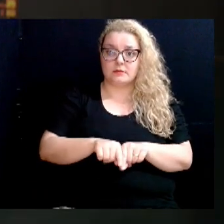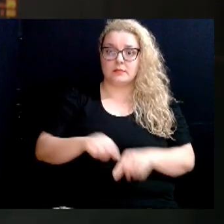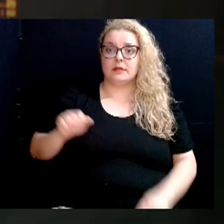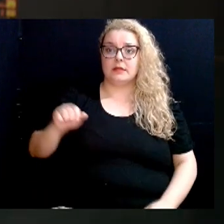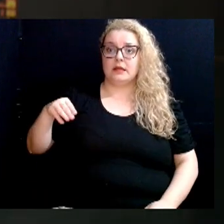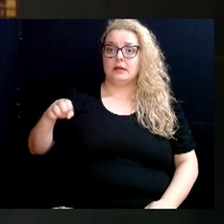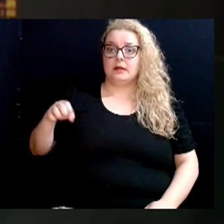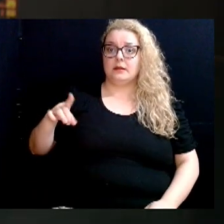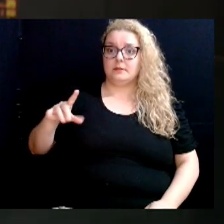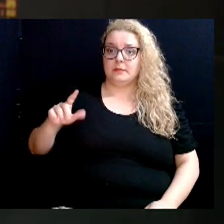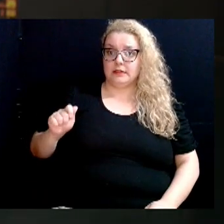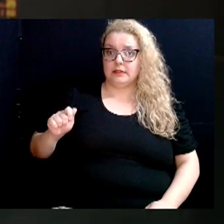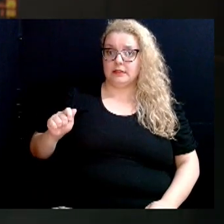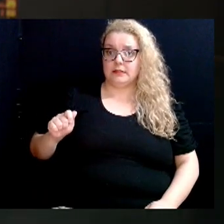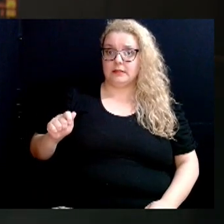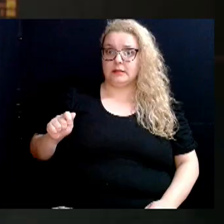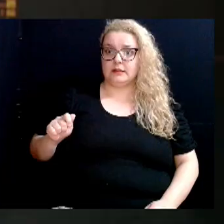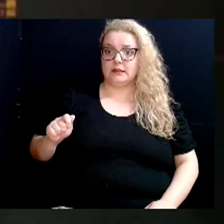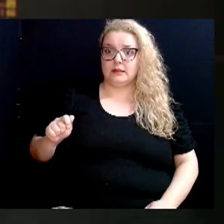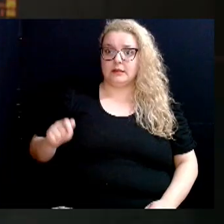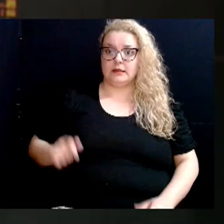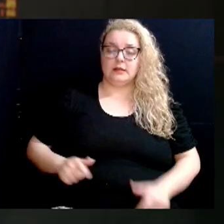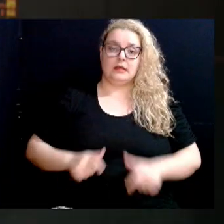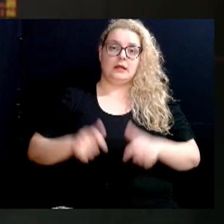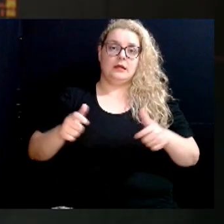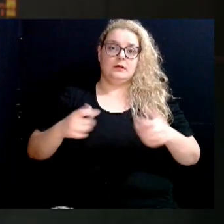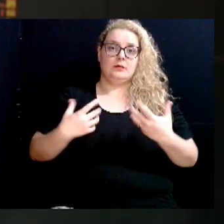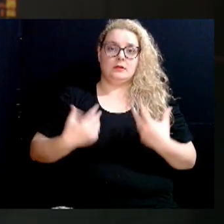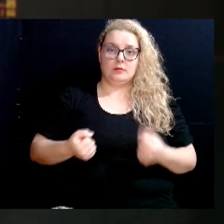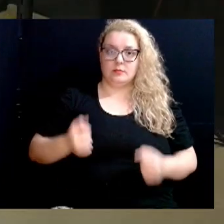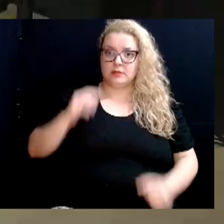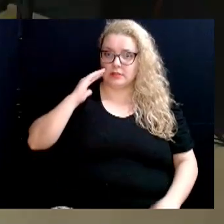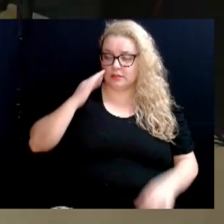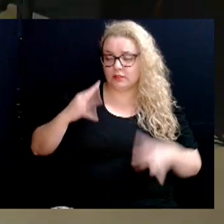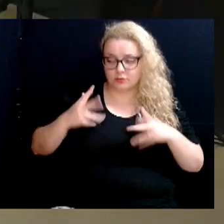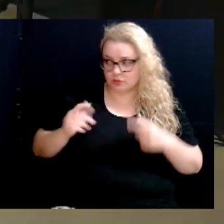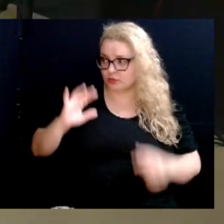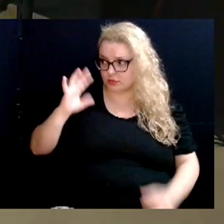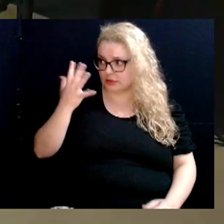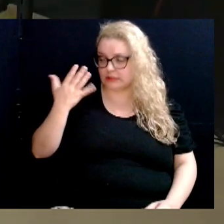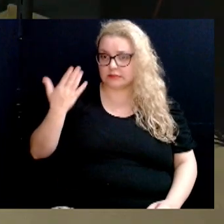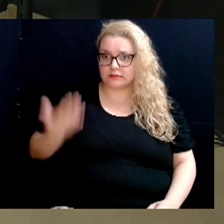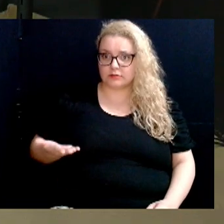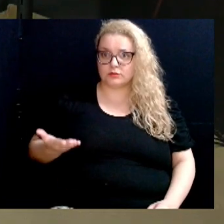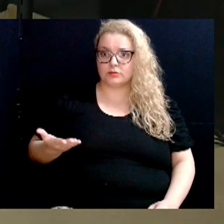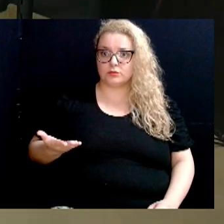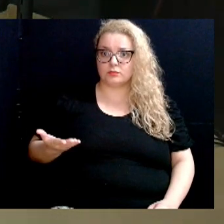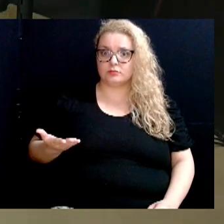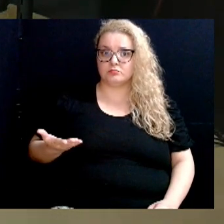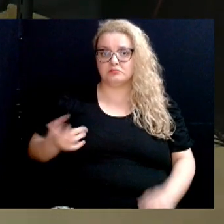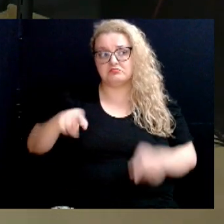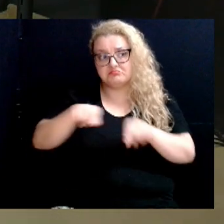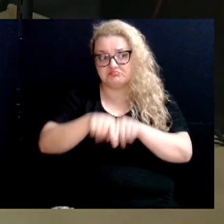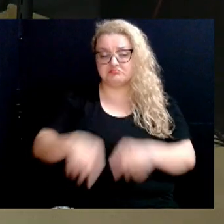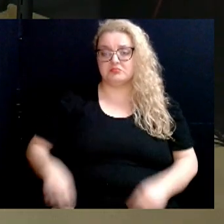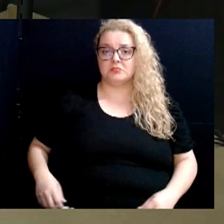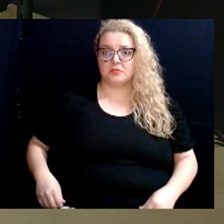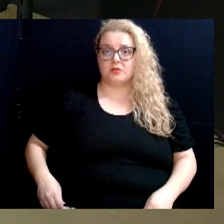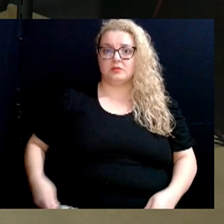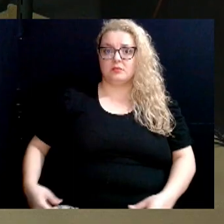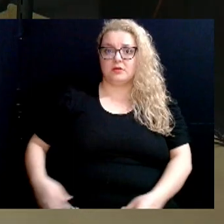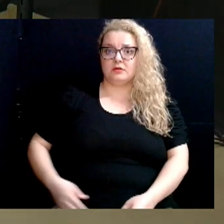autoaceitação é importante para entender tudo o que está acontecendo com ela e, de certa forma, ter uma empatia consigo